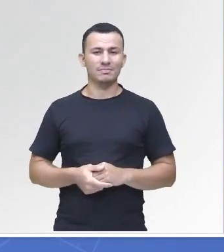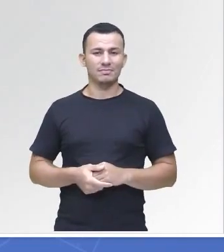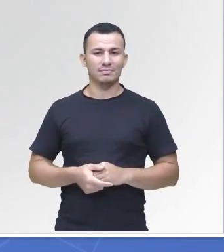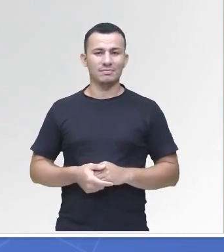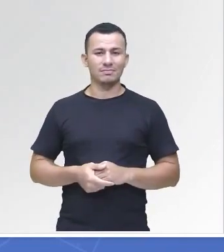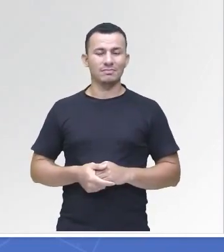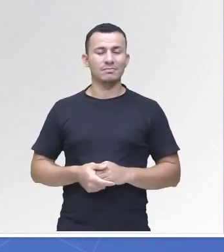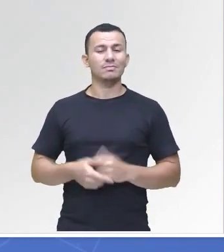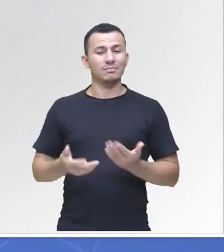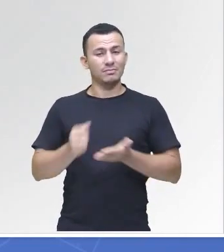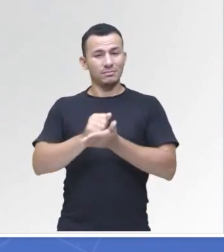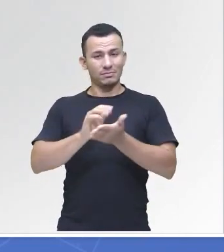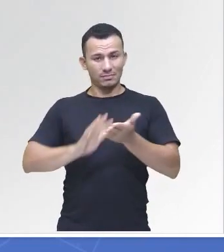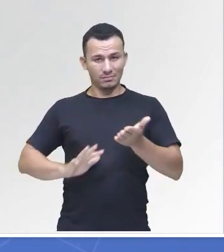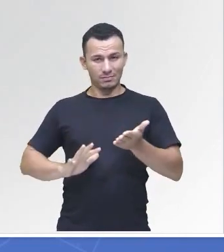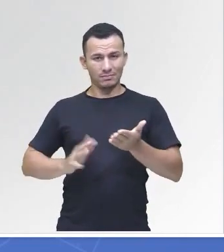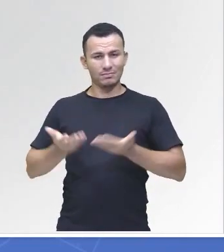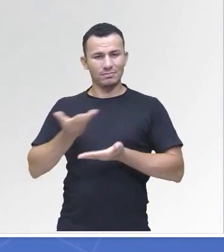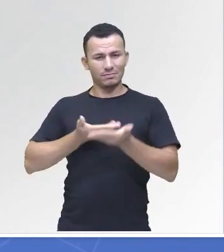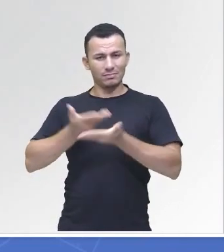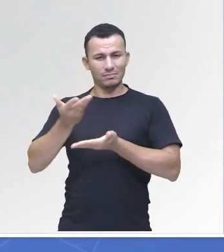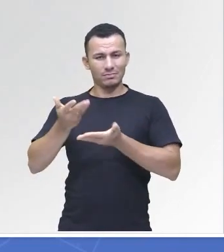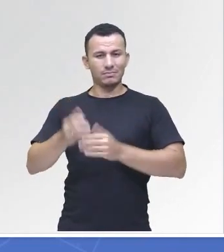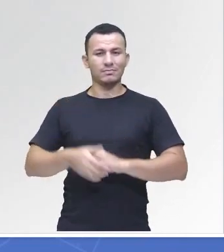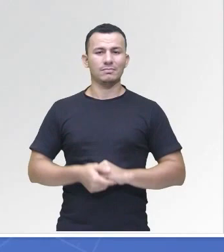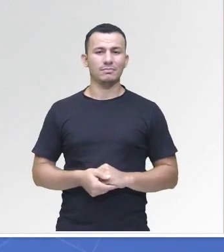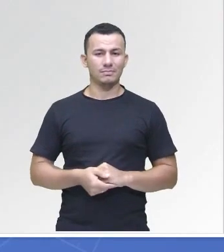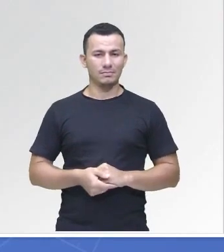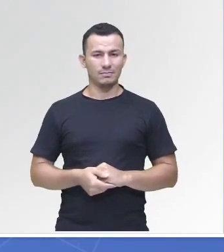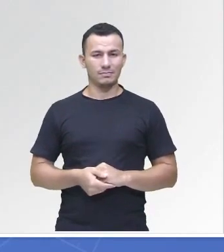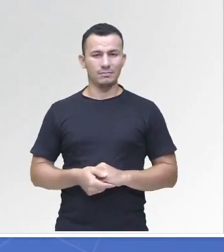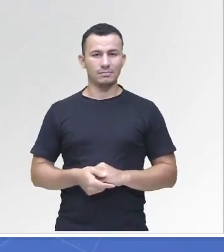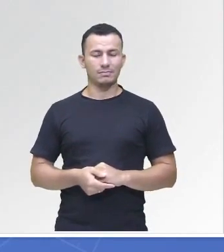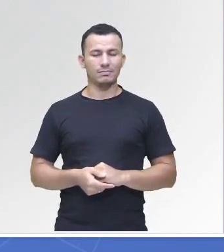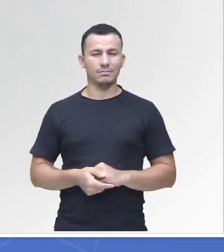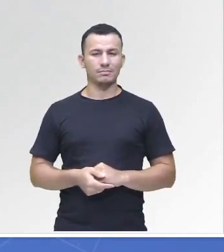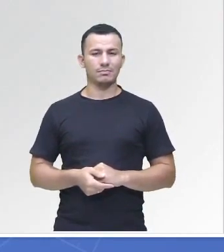nossa atividade interativa.